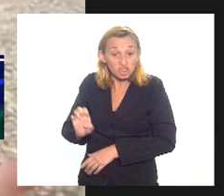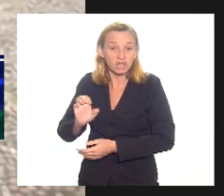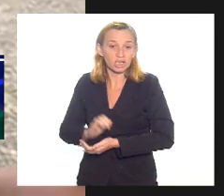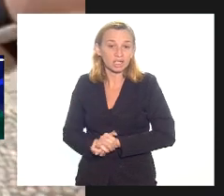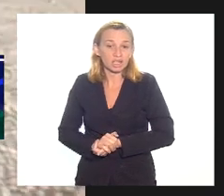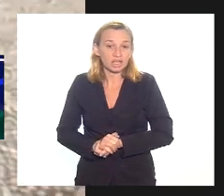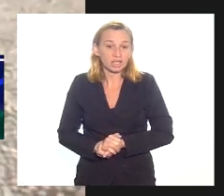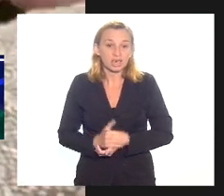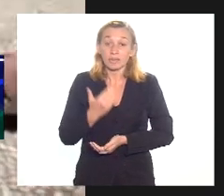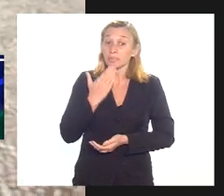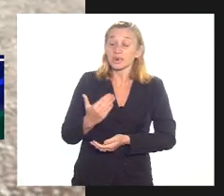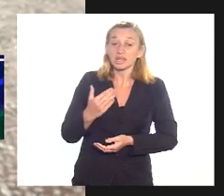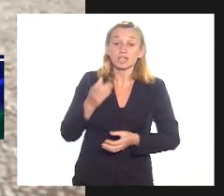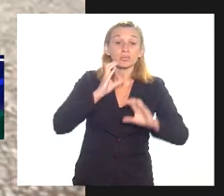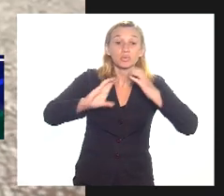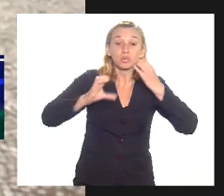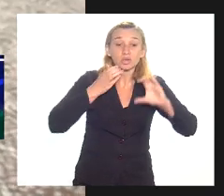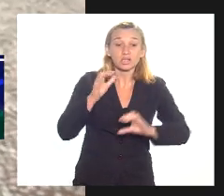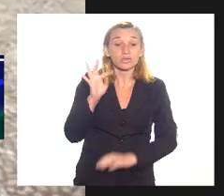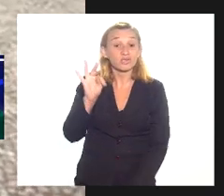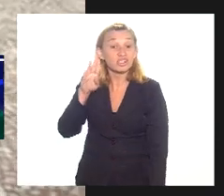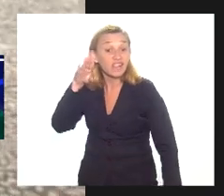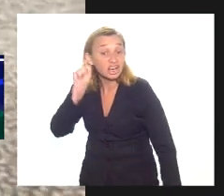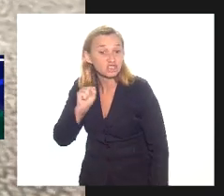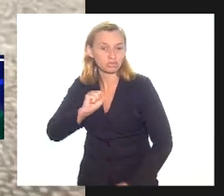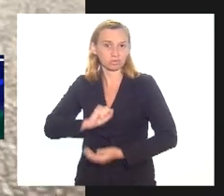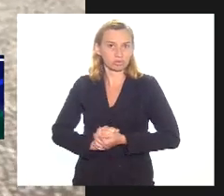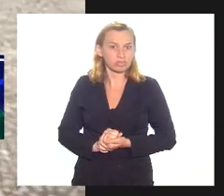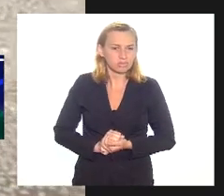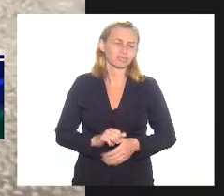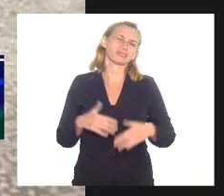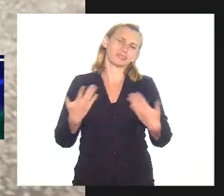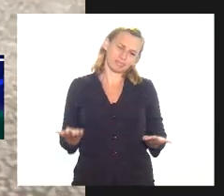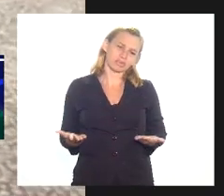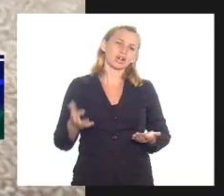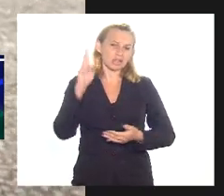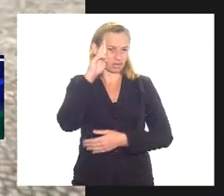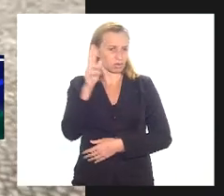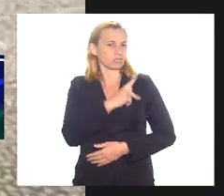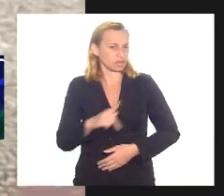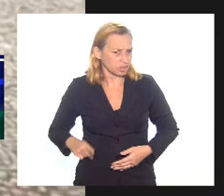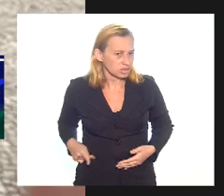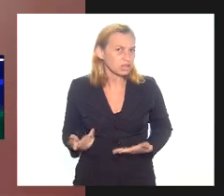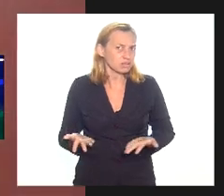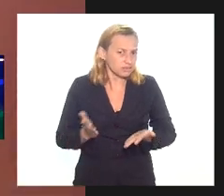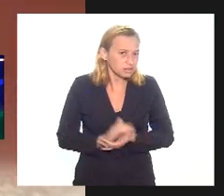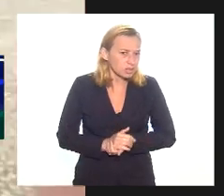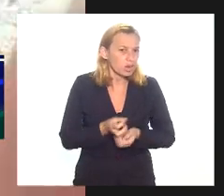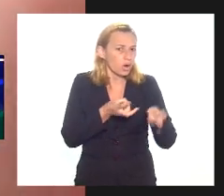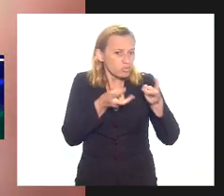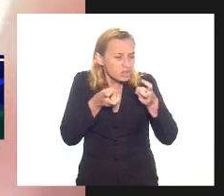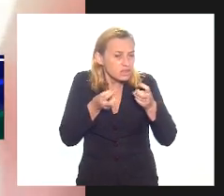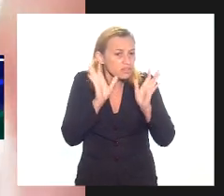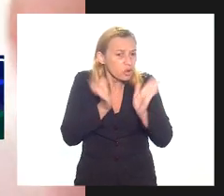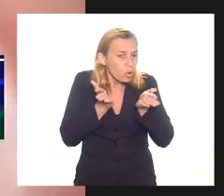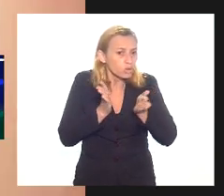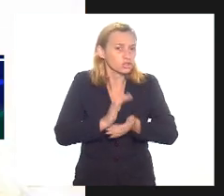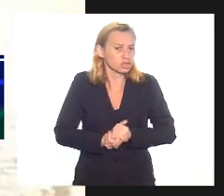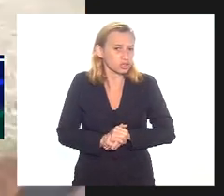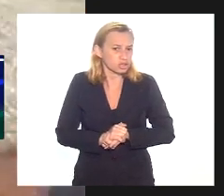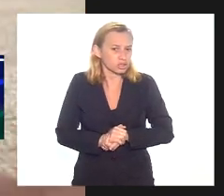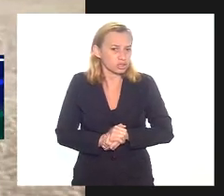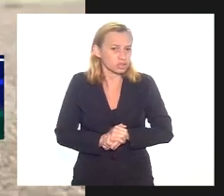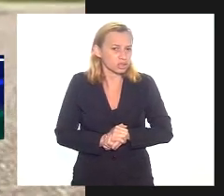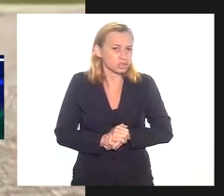disse que ia pedir música no Fantástico. Ora, senhora presidente, eu observei hoje e todas